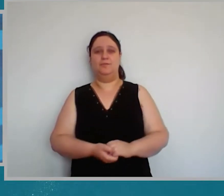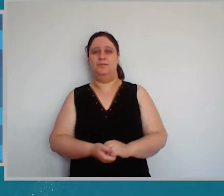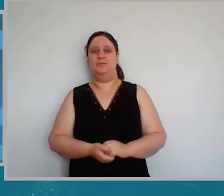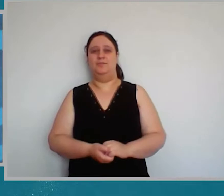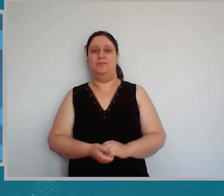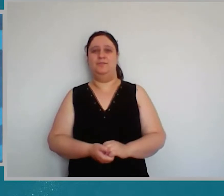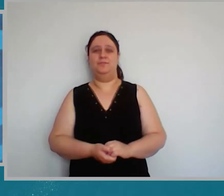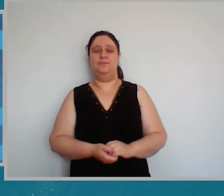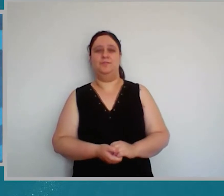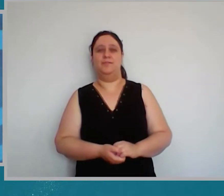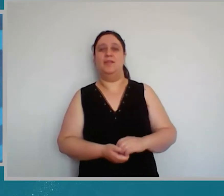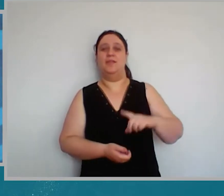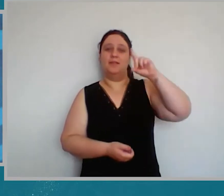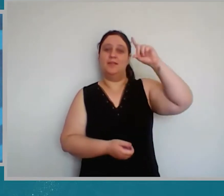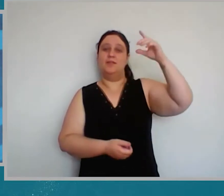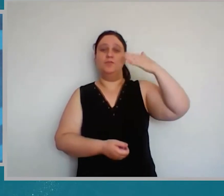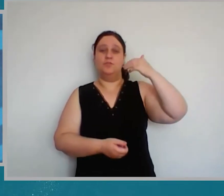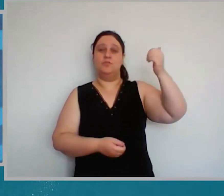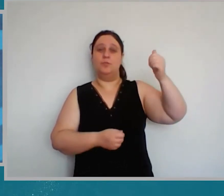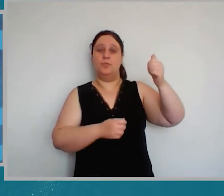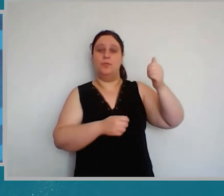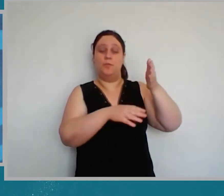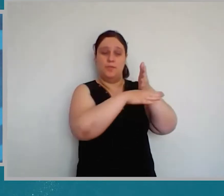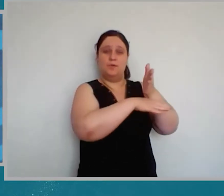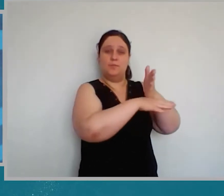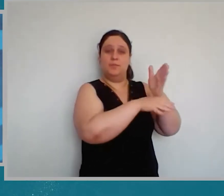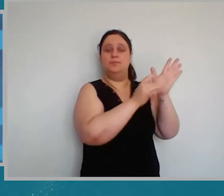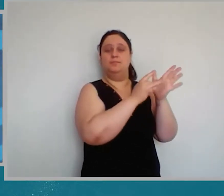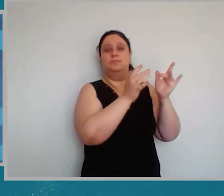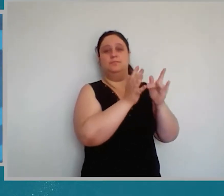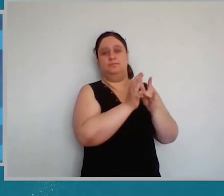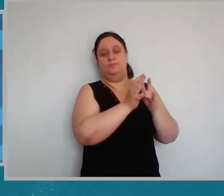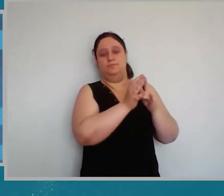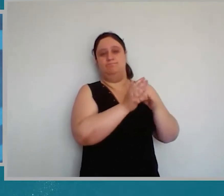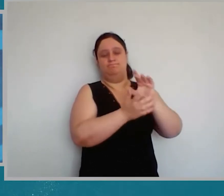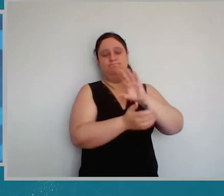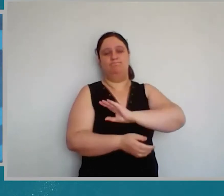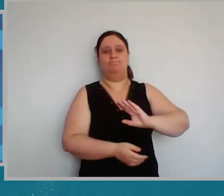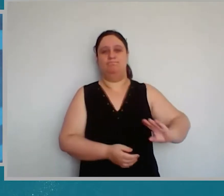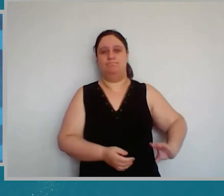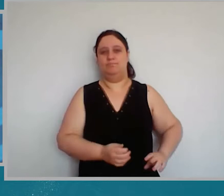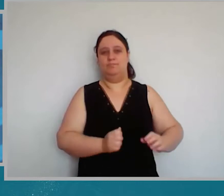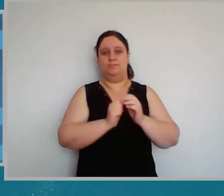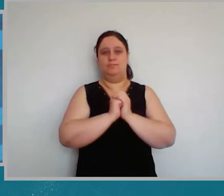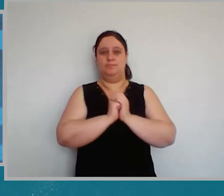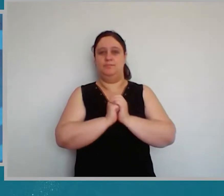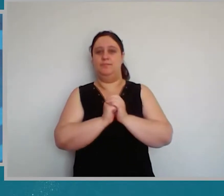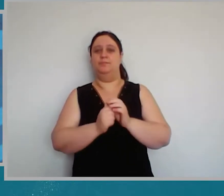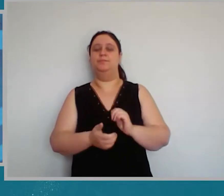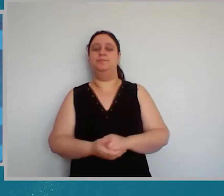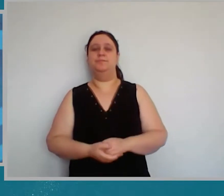seu Filho, Jesus Cristo. Amém? Vamos voltar lá para